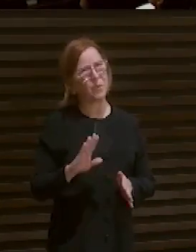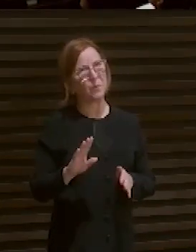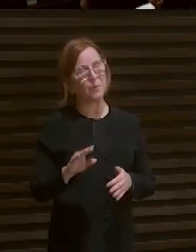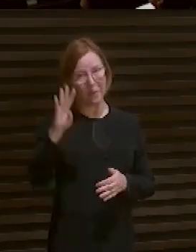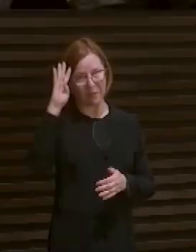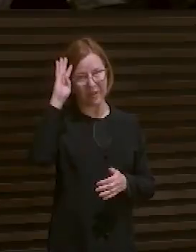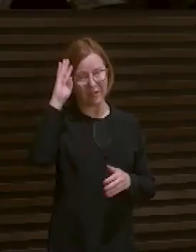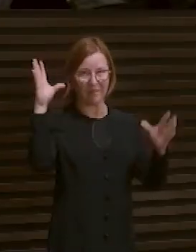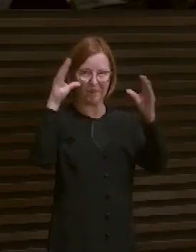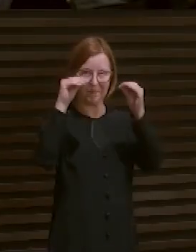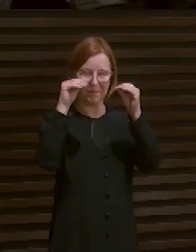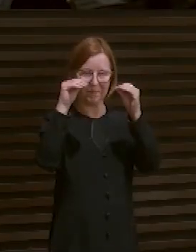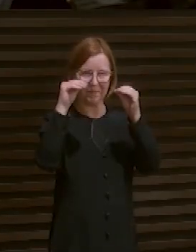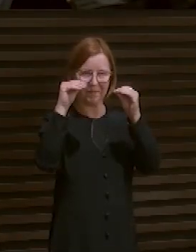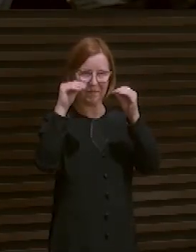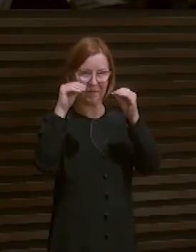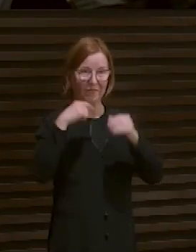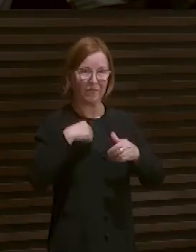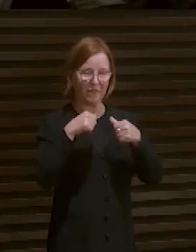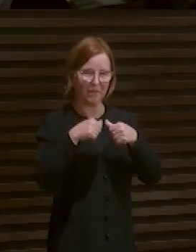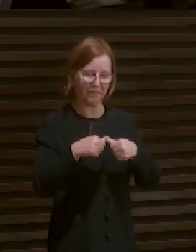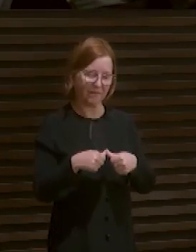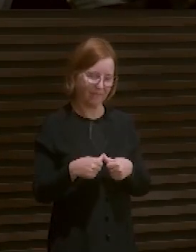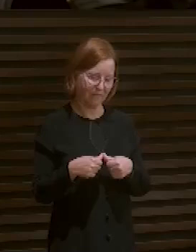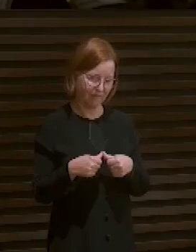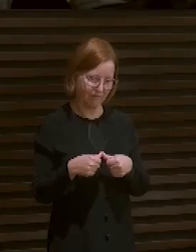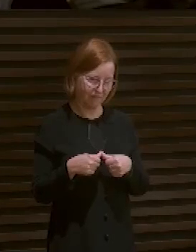Quarta-feira à noite, eu estava com